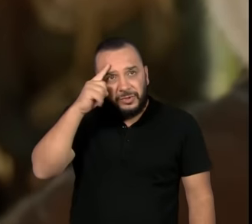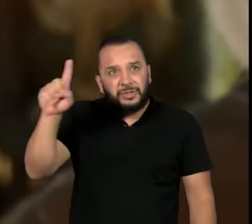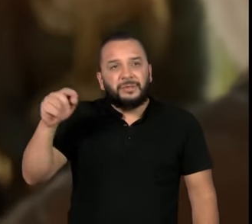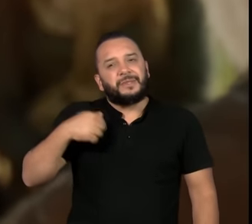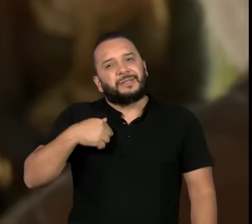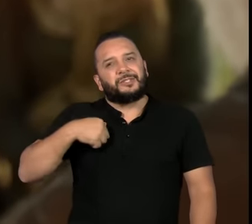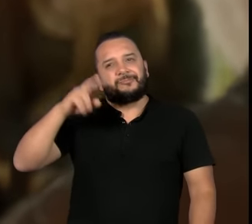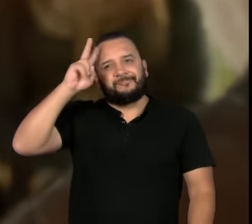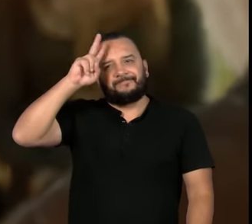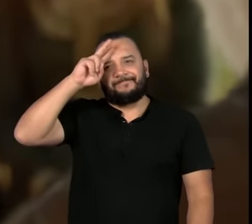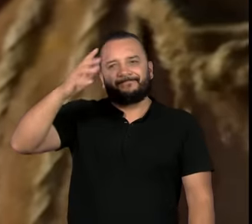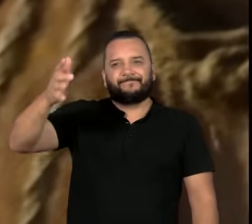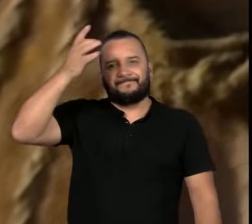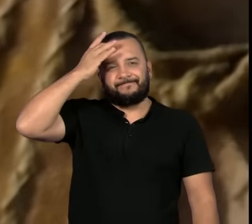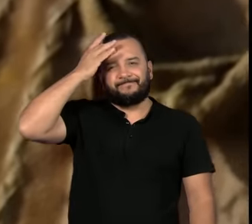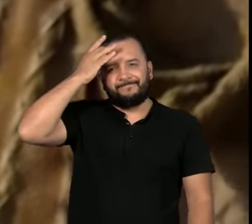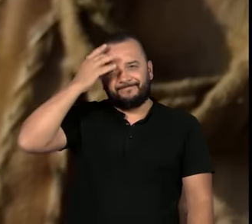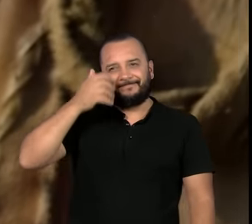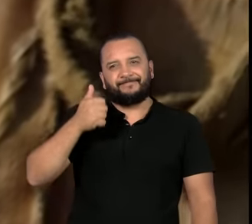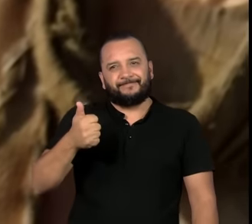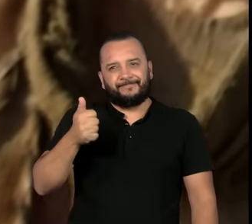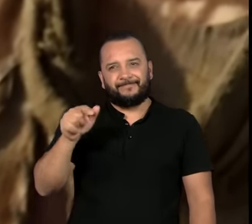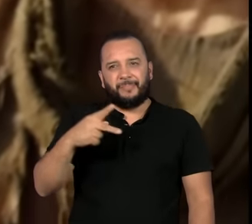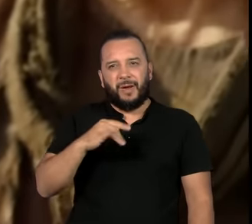no fundo do meu coração, Paulo.